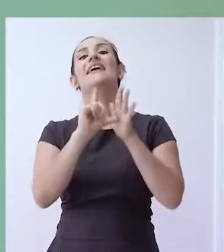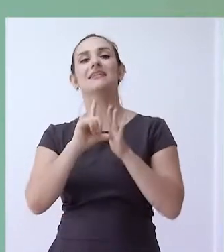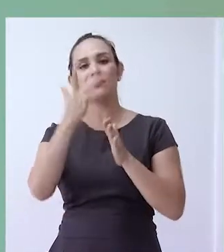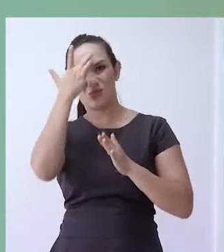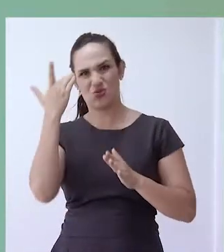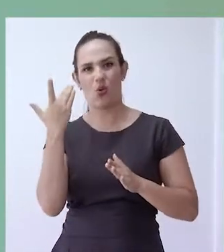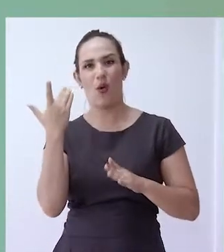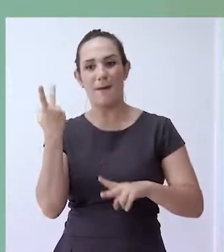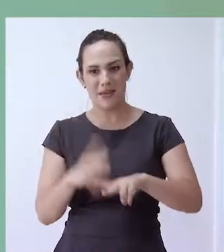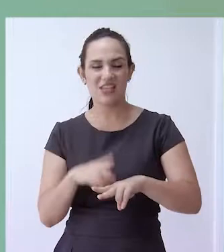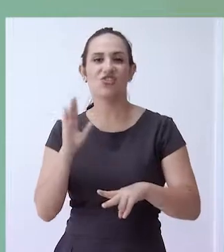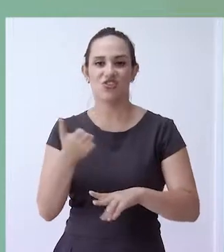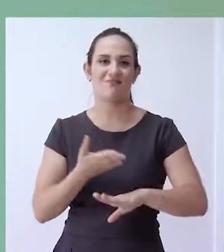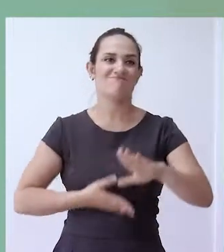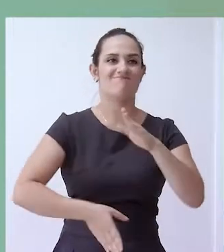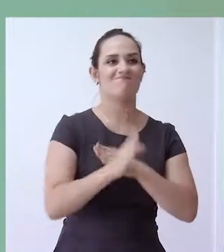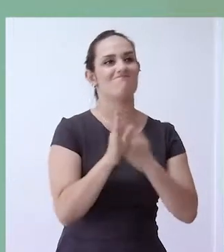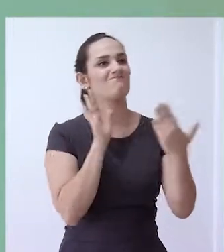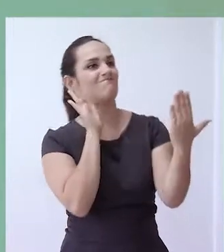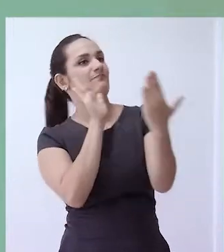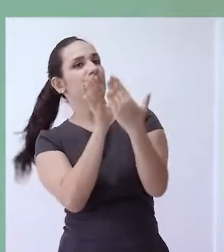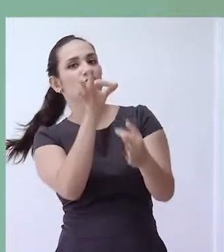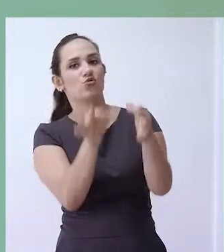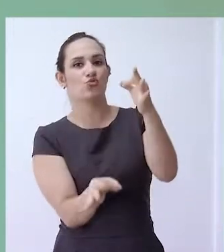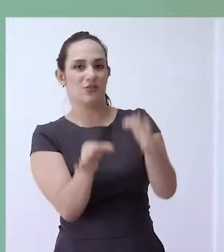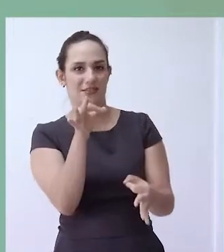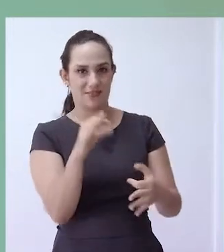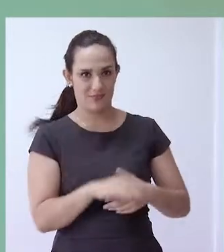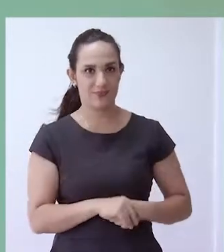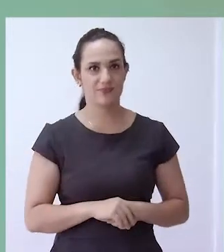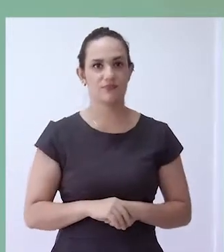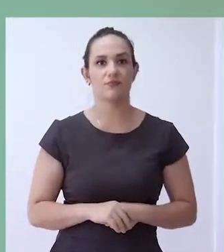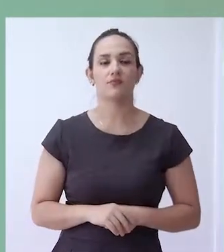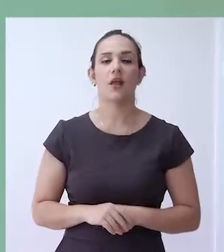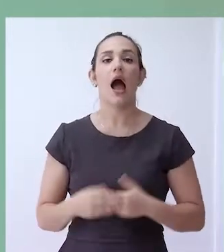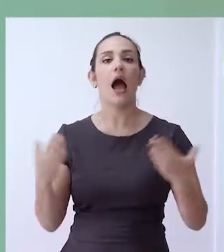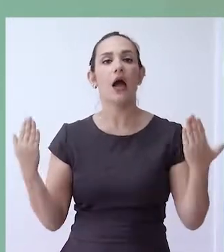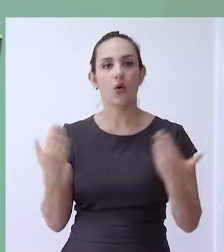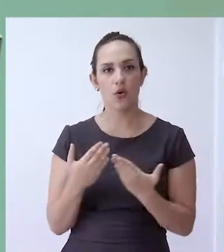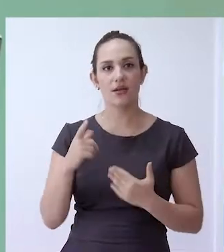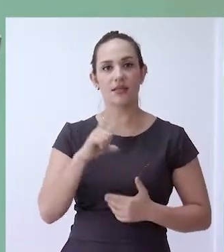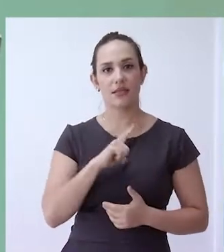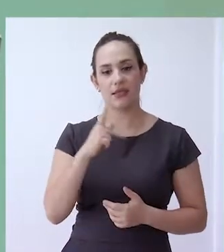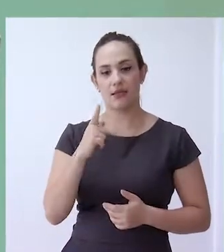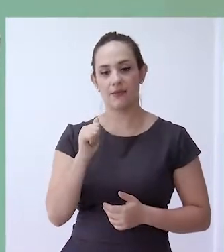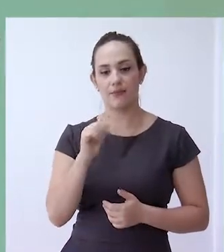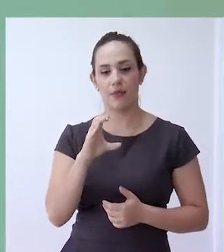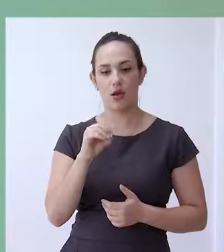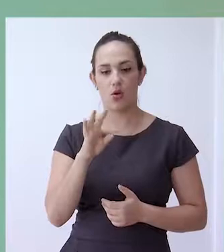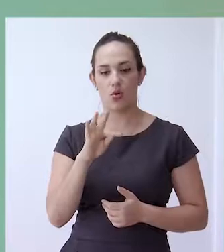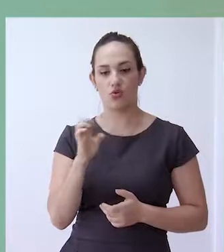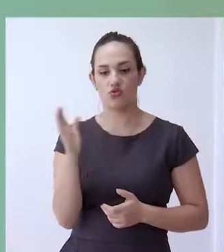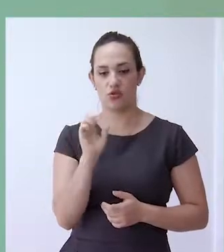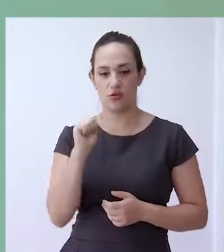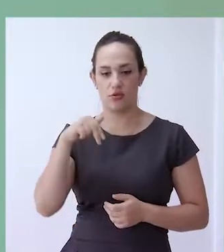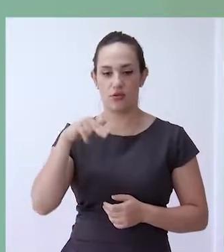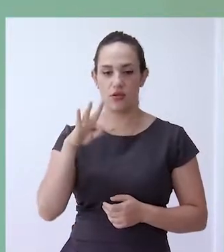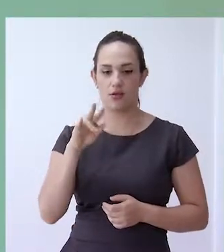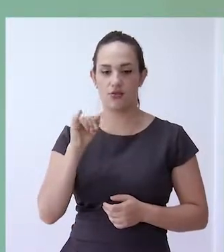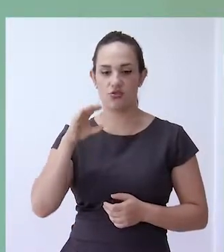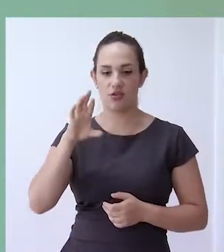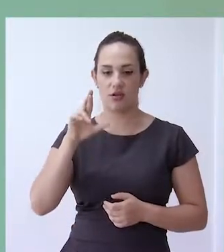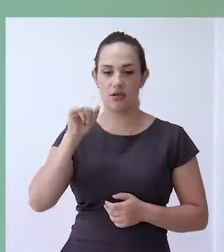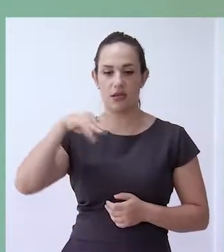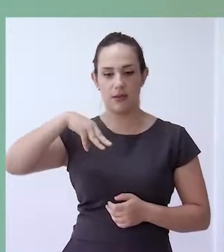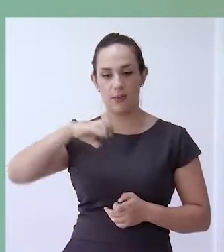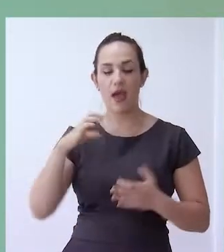CNJ começou a implementar em 2015, e hoje, com o pacote anticrime, há uma previsão legal da